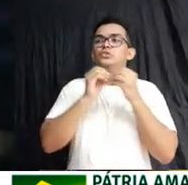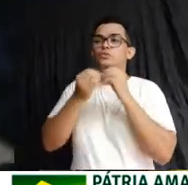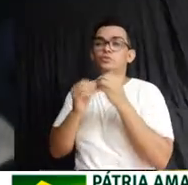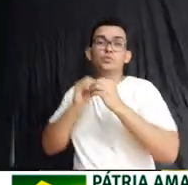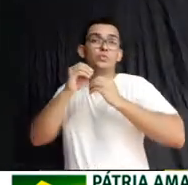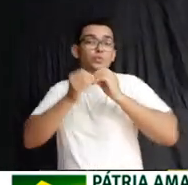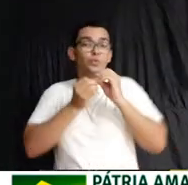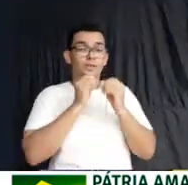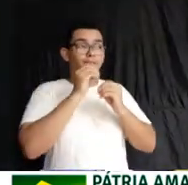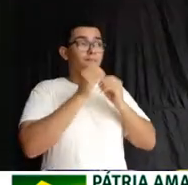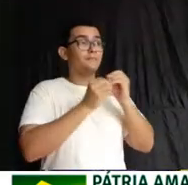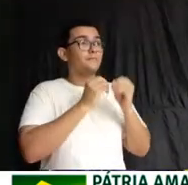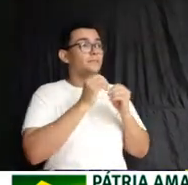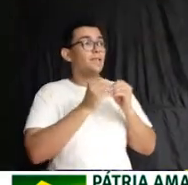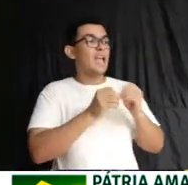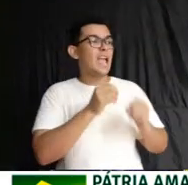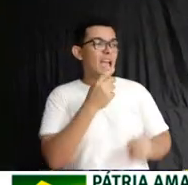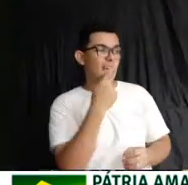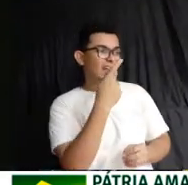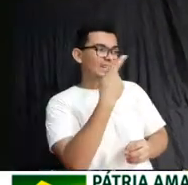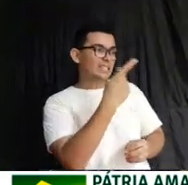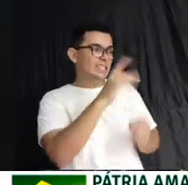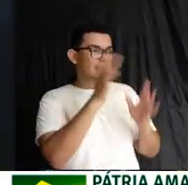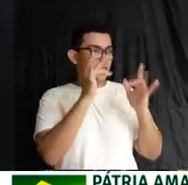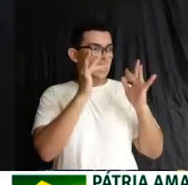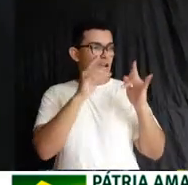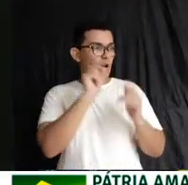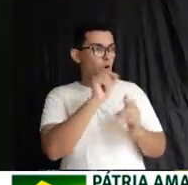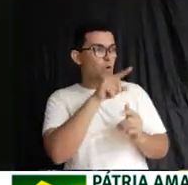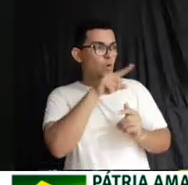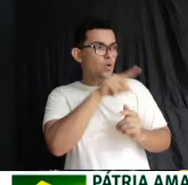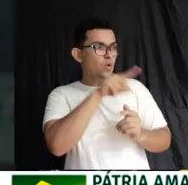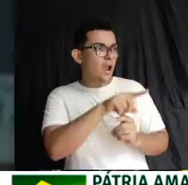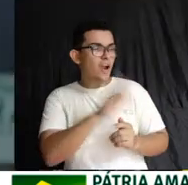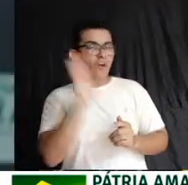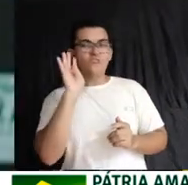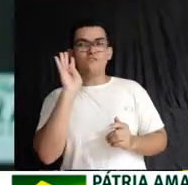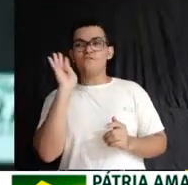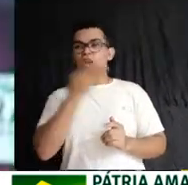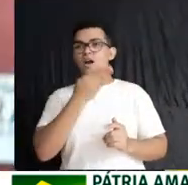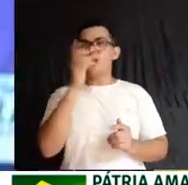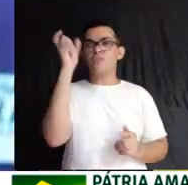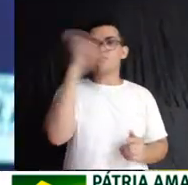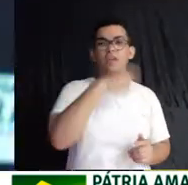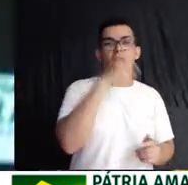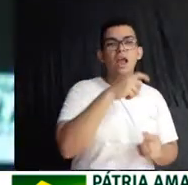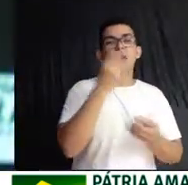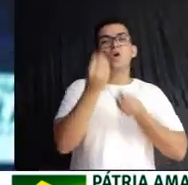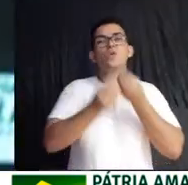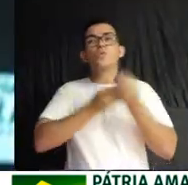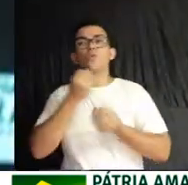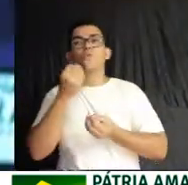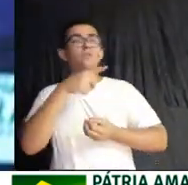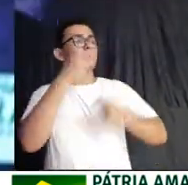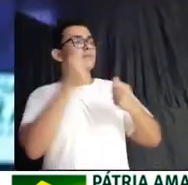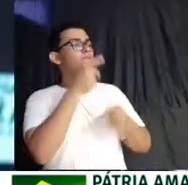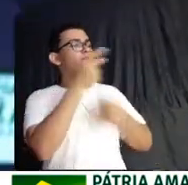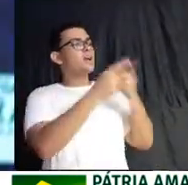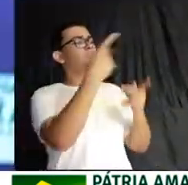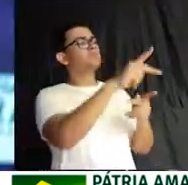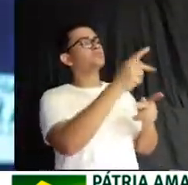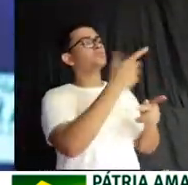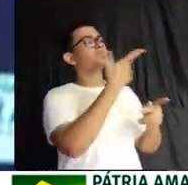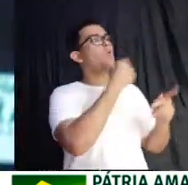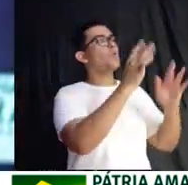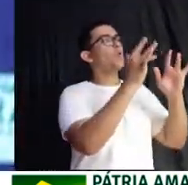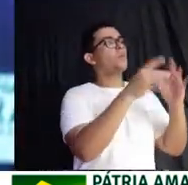E esse teu namoro tá ficando feio. Chama esse sujeito. Vem voltar aqui